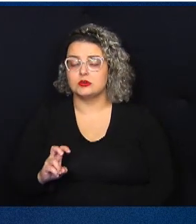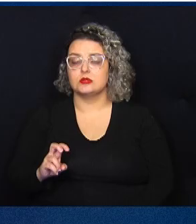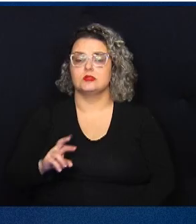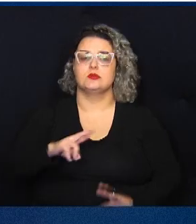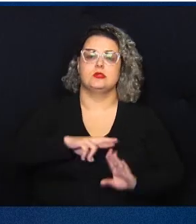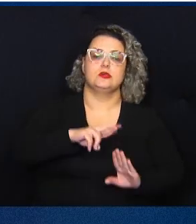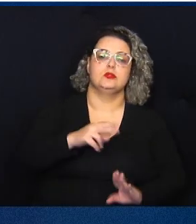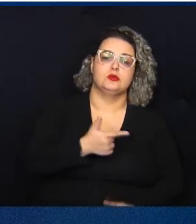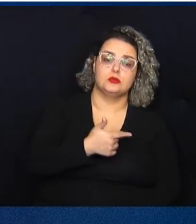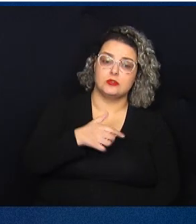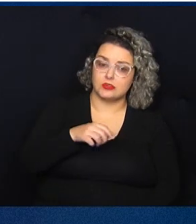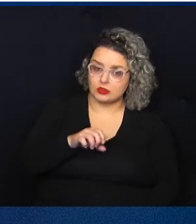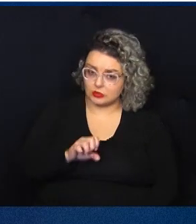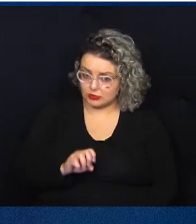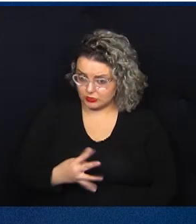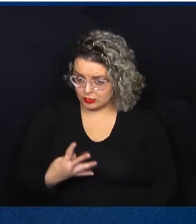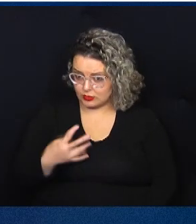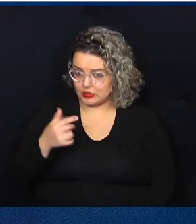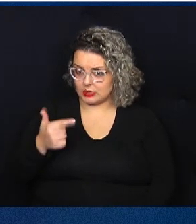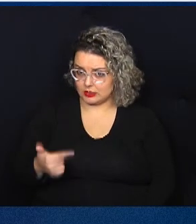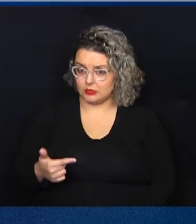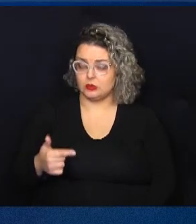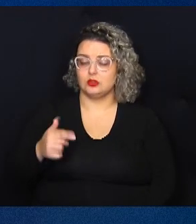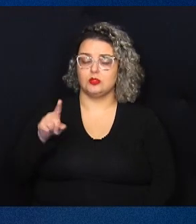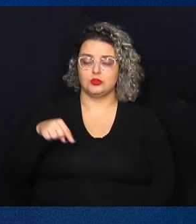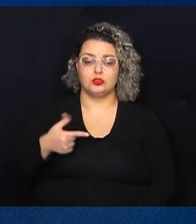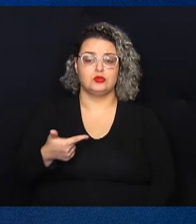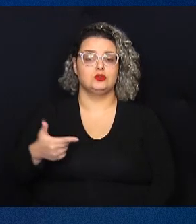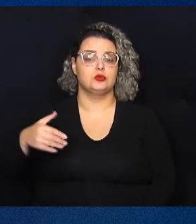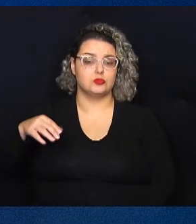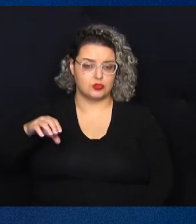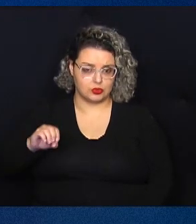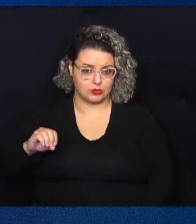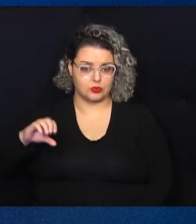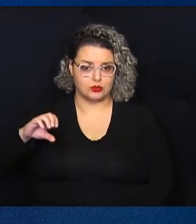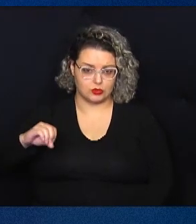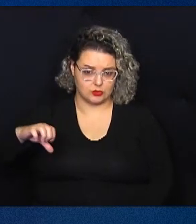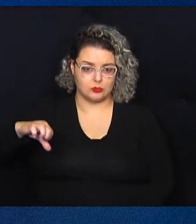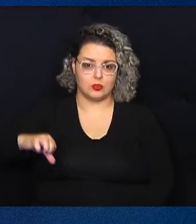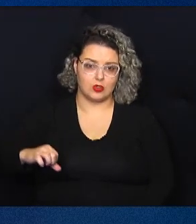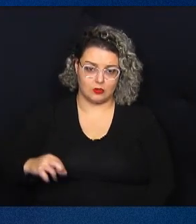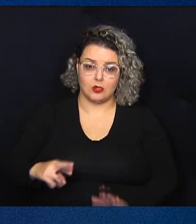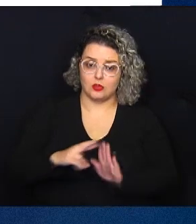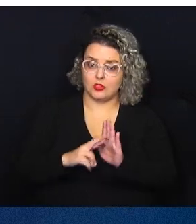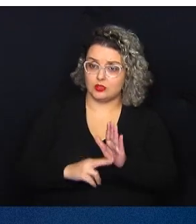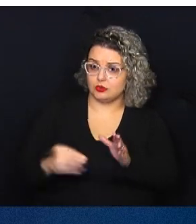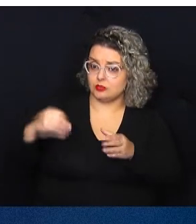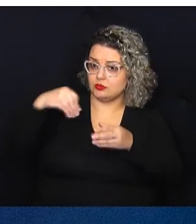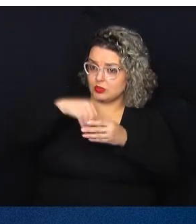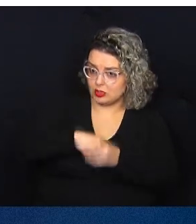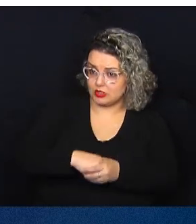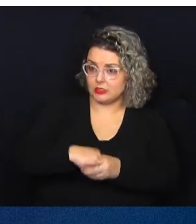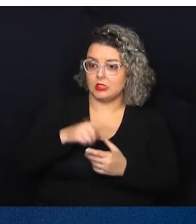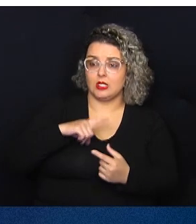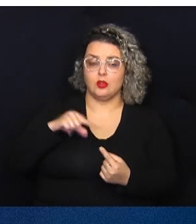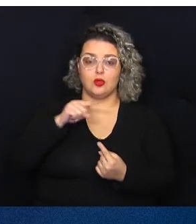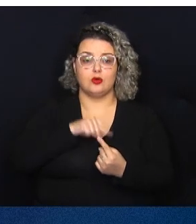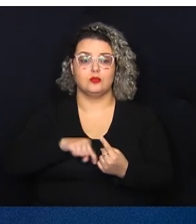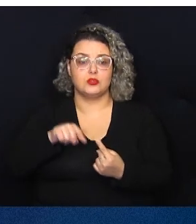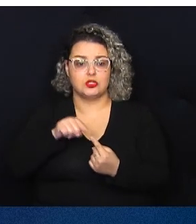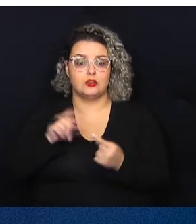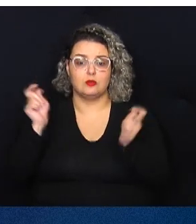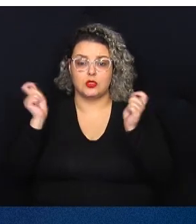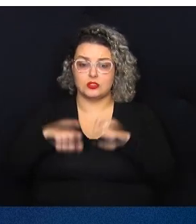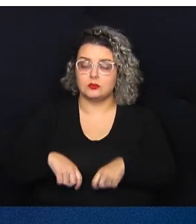resolução 842 de 2009 que fala sobre o regimento interno da Câmara Municipal de Campinas que tem por